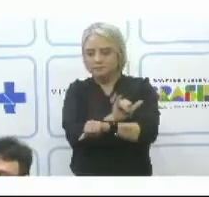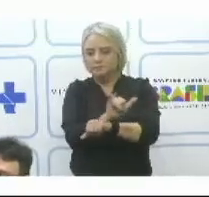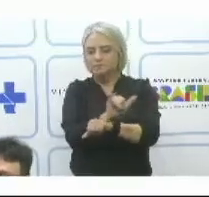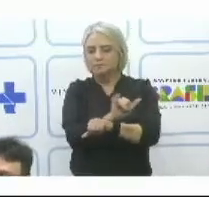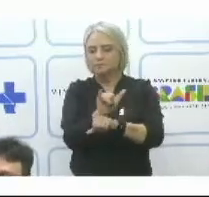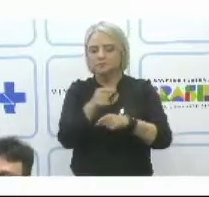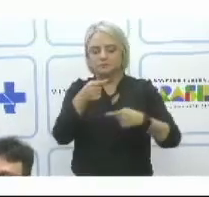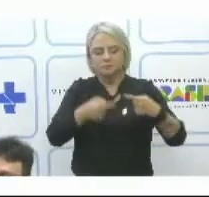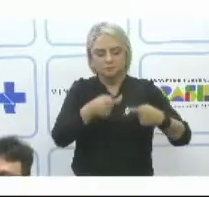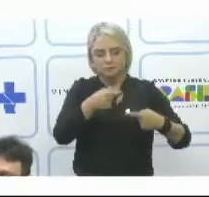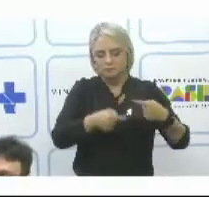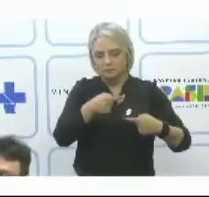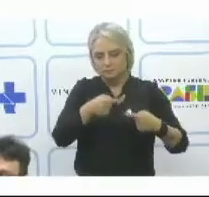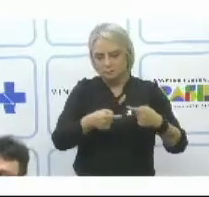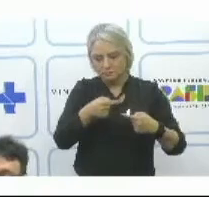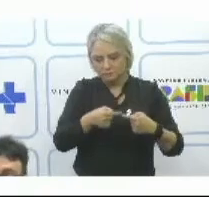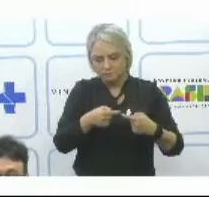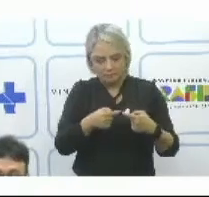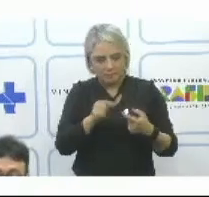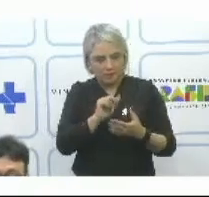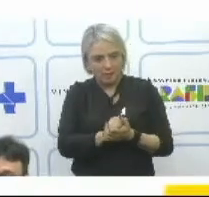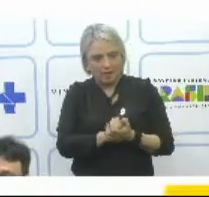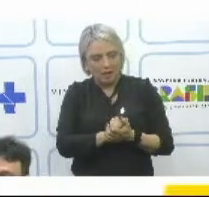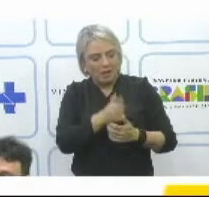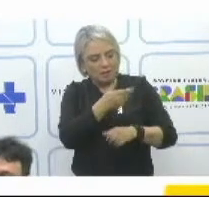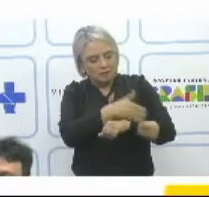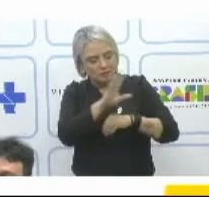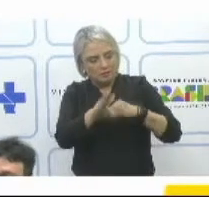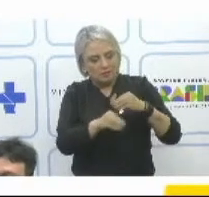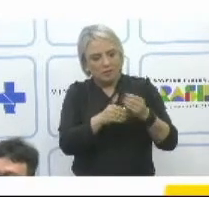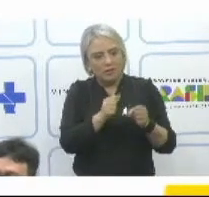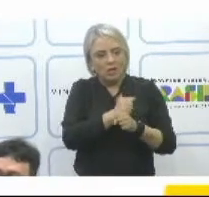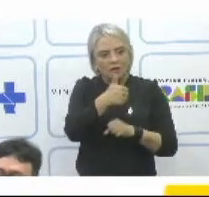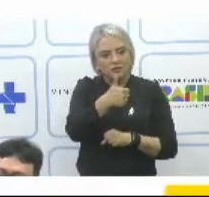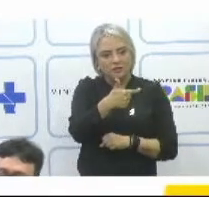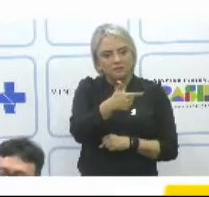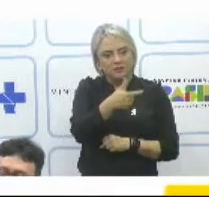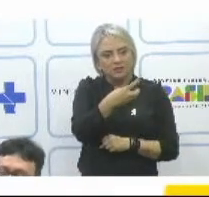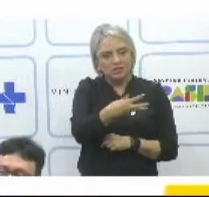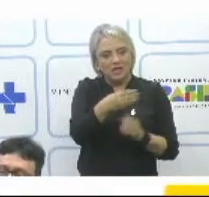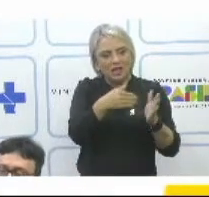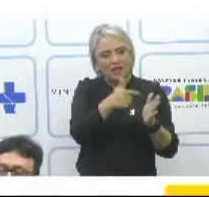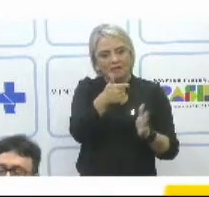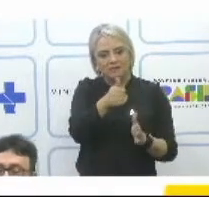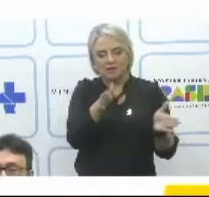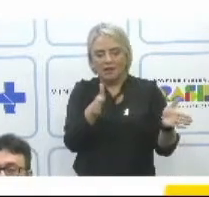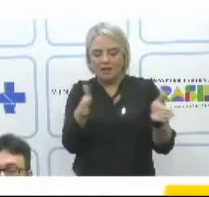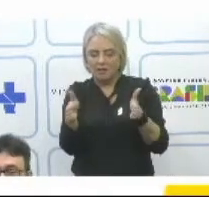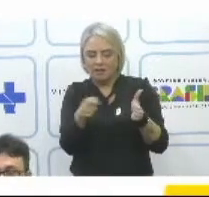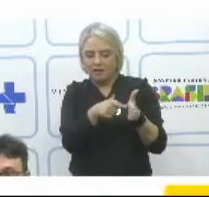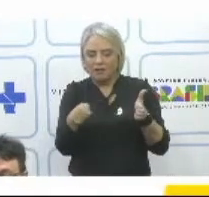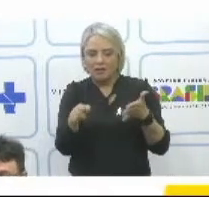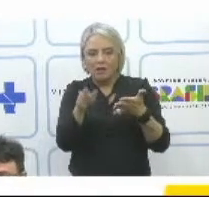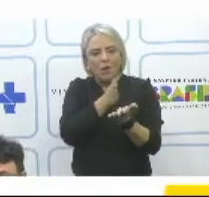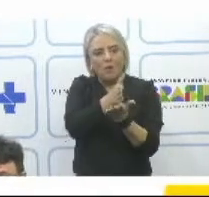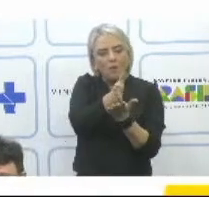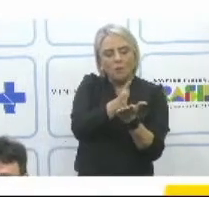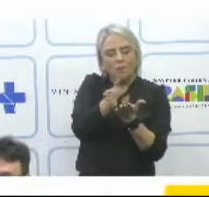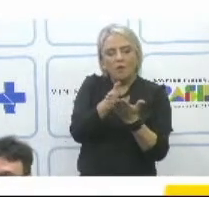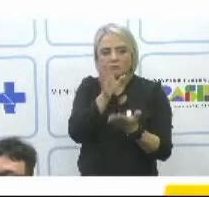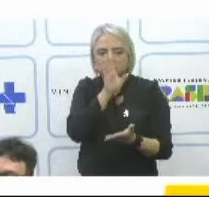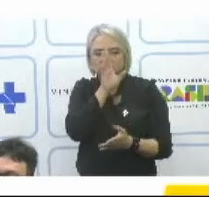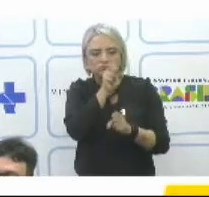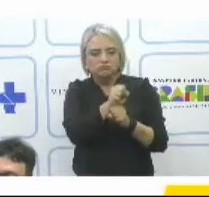da política de práticas integrativas, né, de 2023 a 2027, a gente tem um grande eixo de fortalecimento